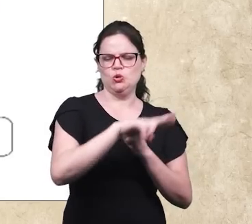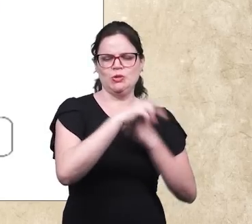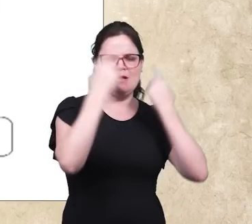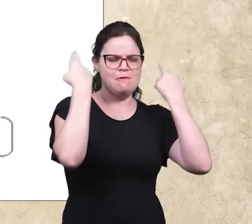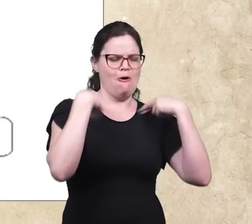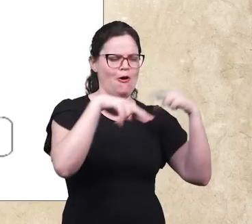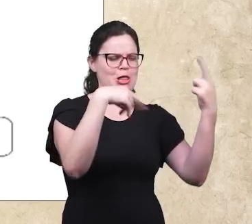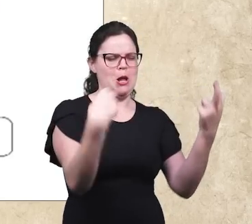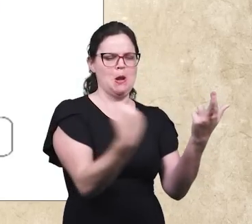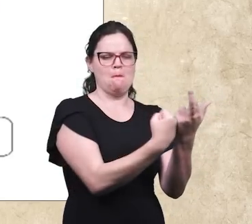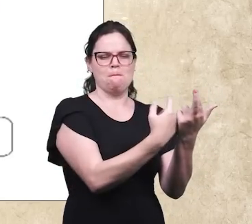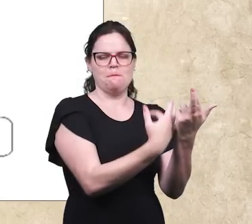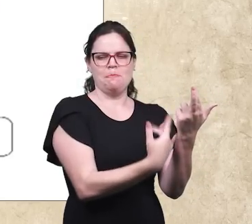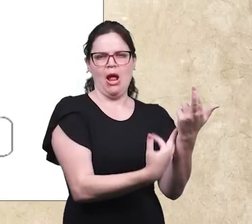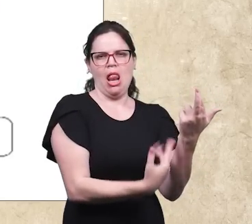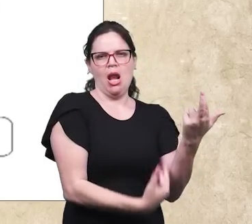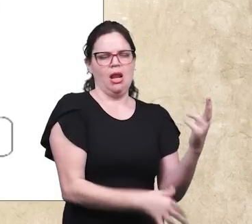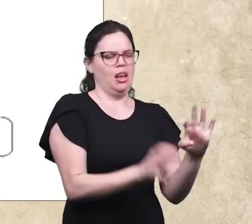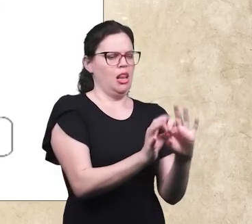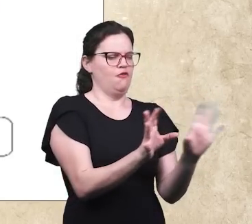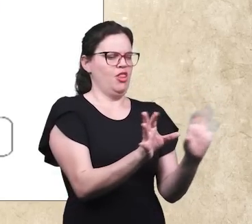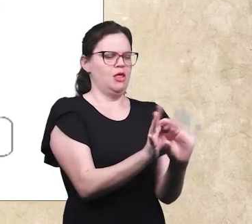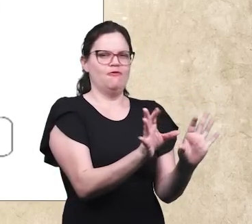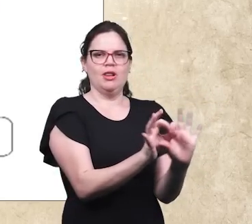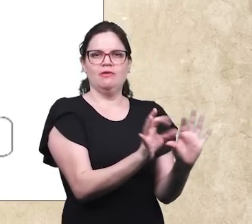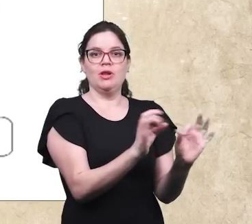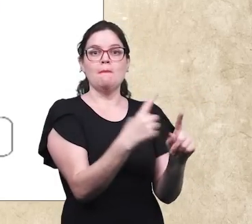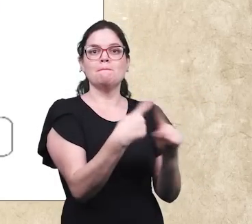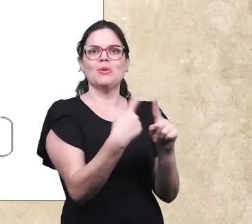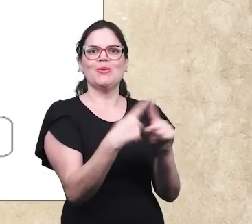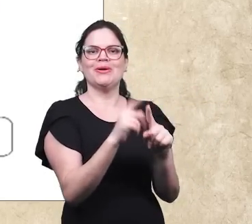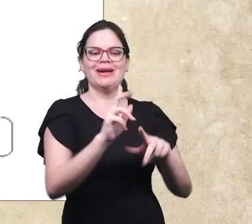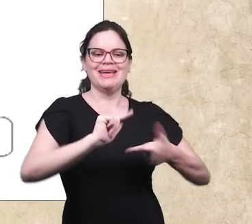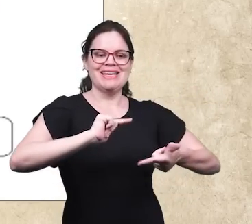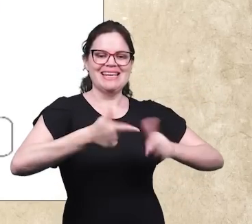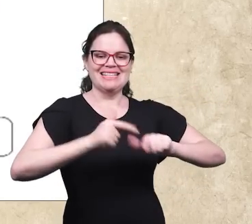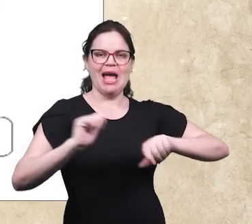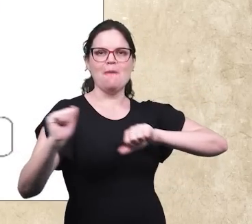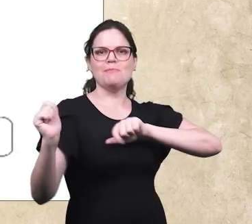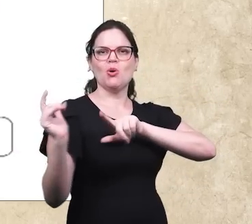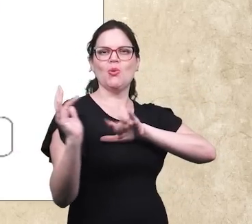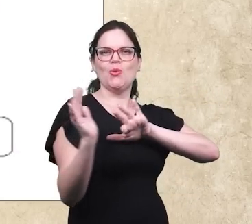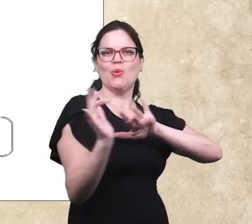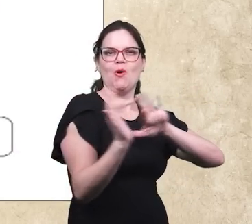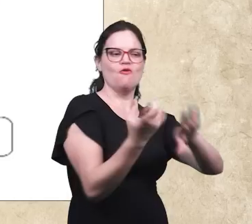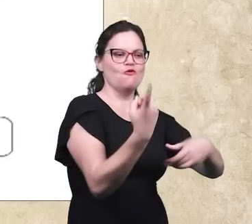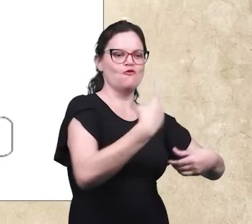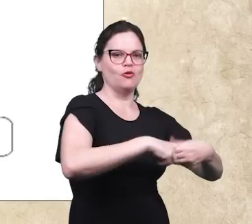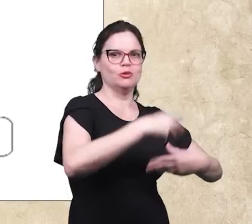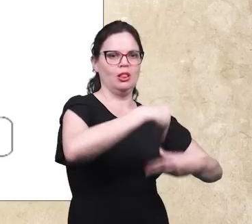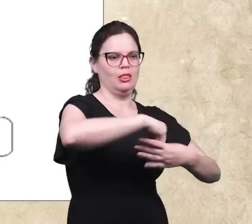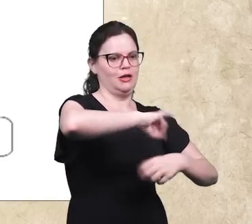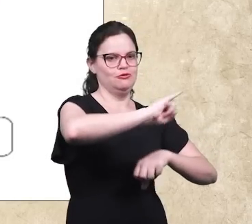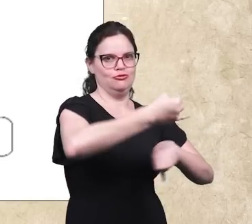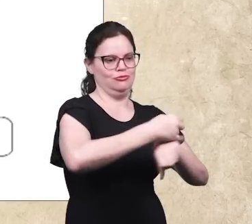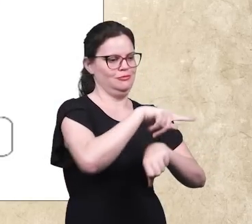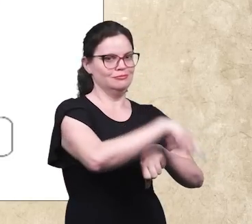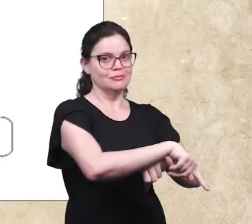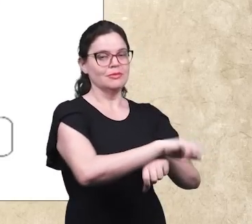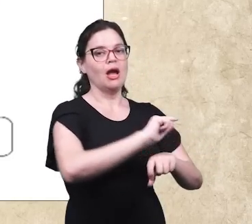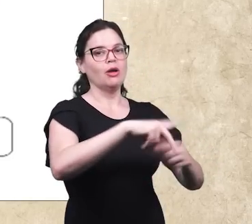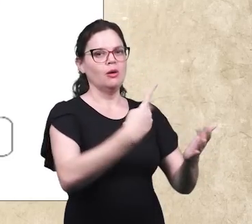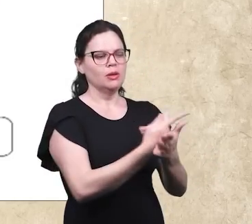Na metade da semana, o anticristo se revela como ele de fato é, que vem sob a eficácia do